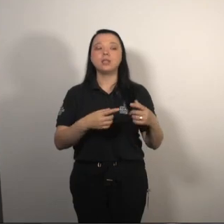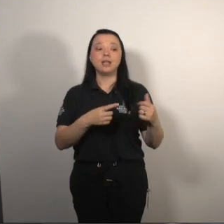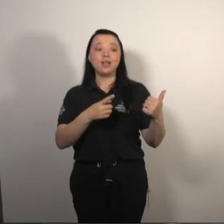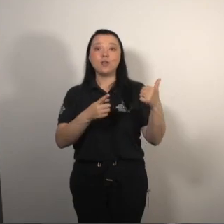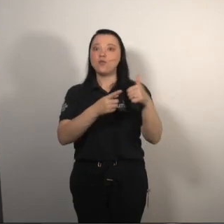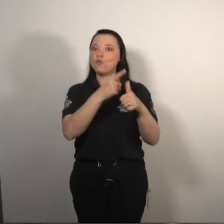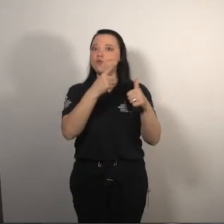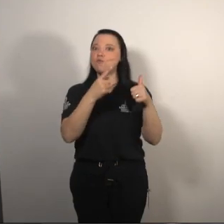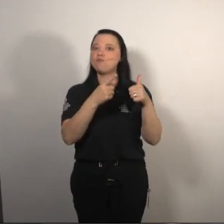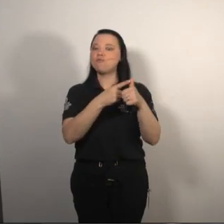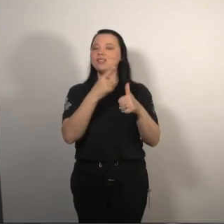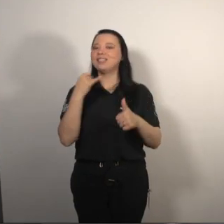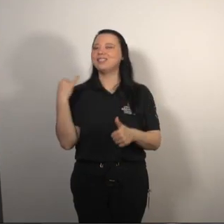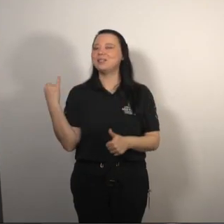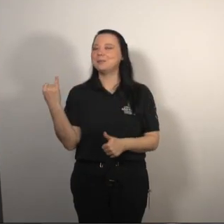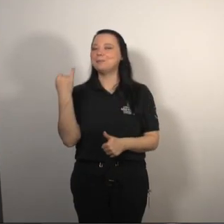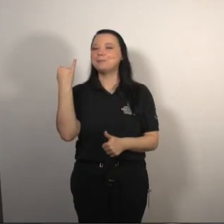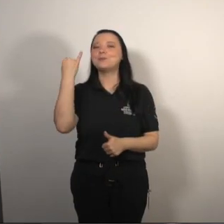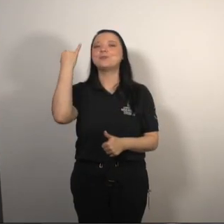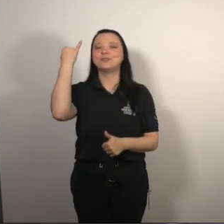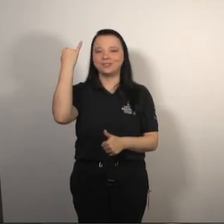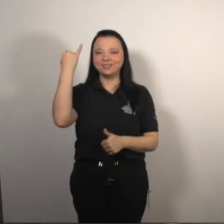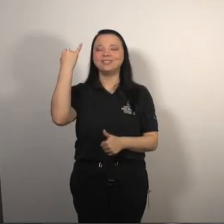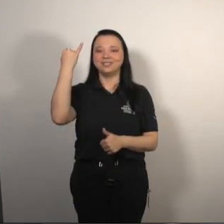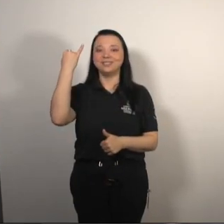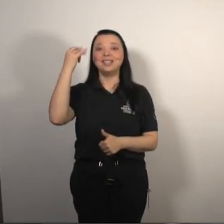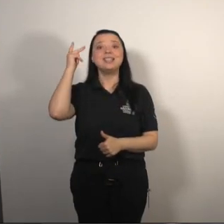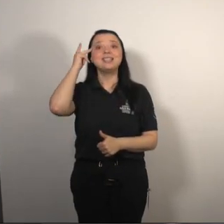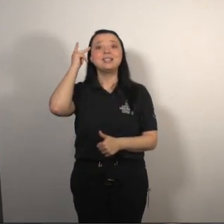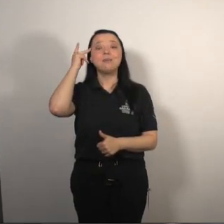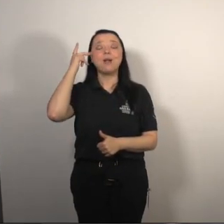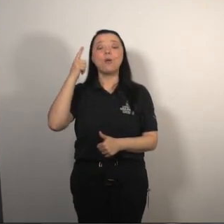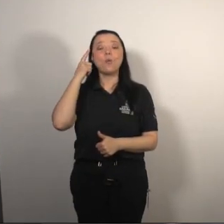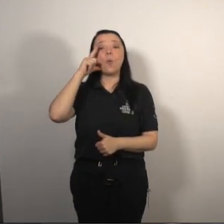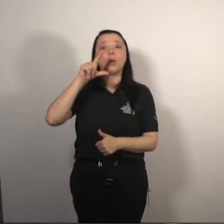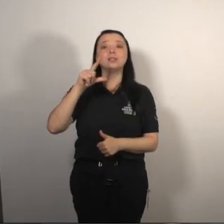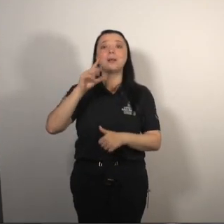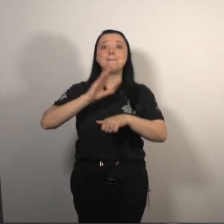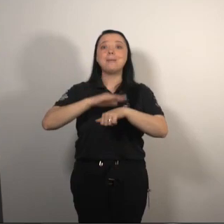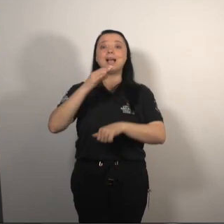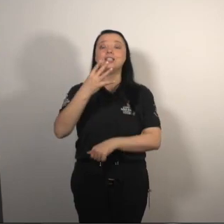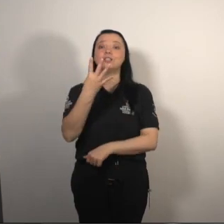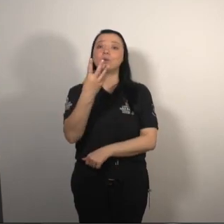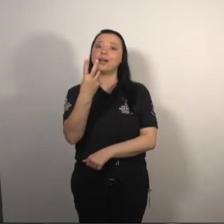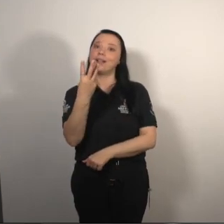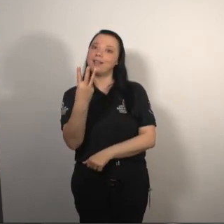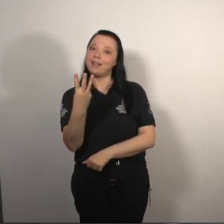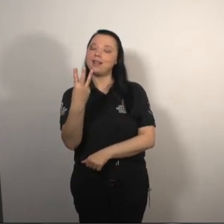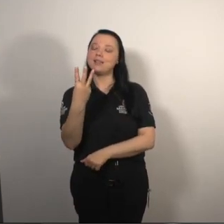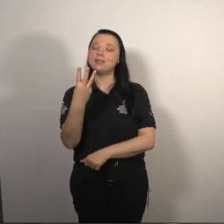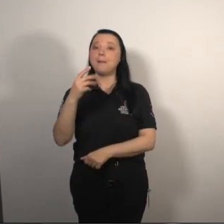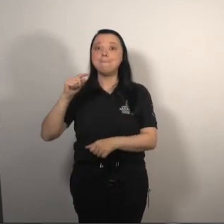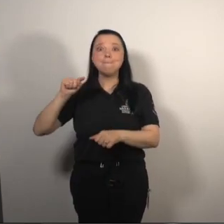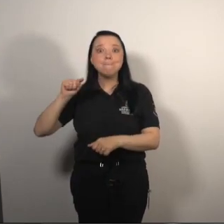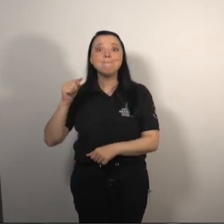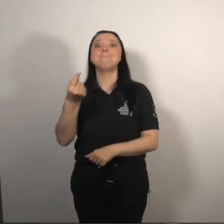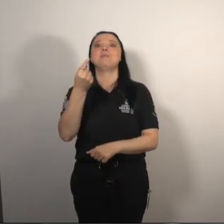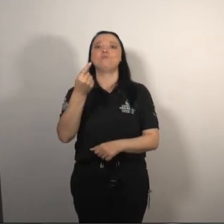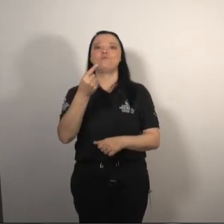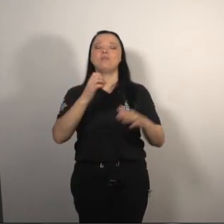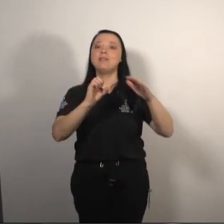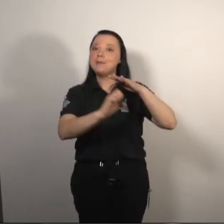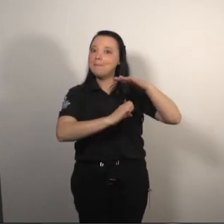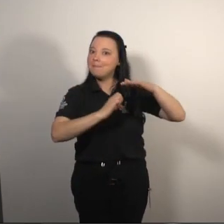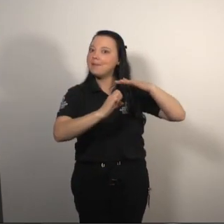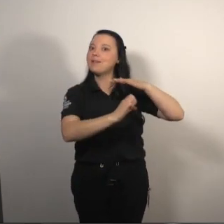fundamentais para que São Paulo hoje possa promover mais de 43 mil empresas que foram transferidas de